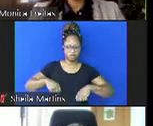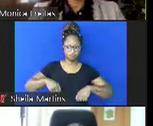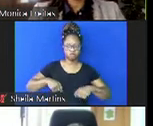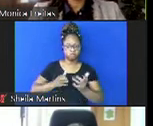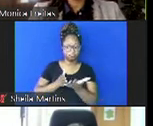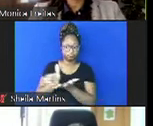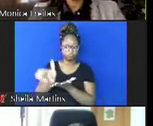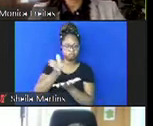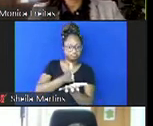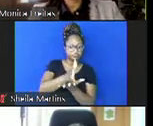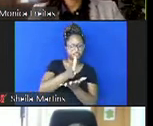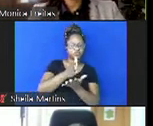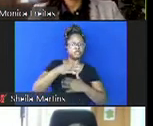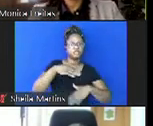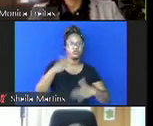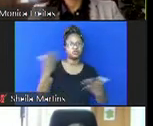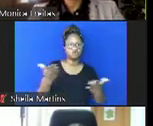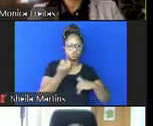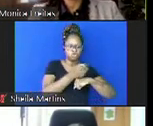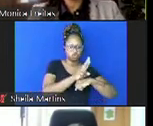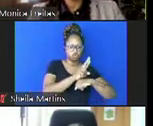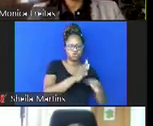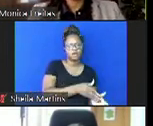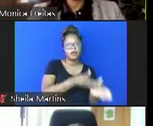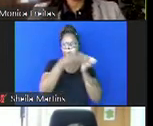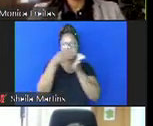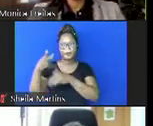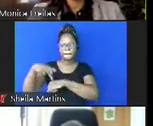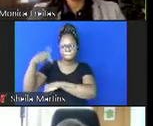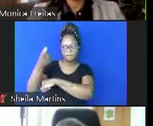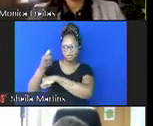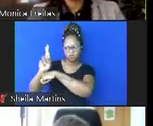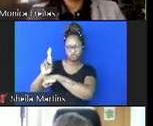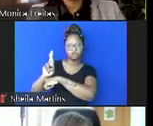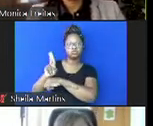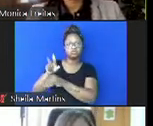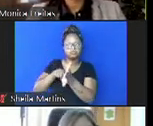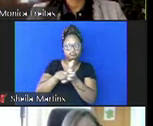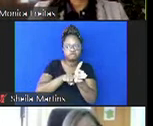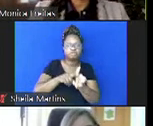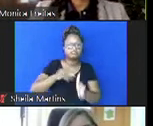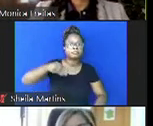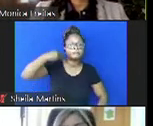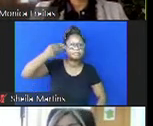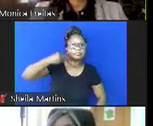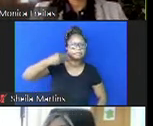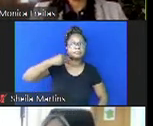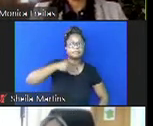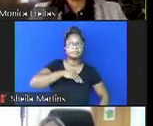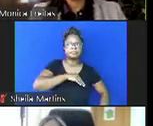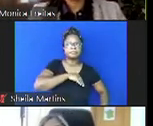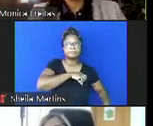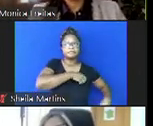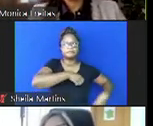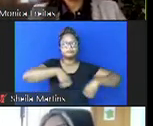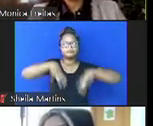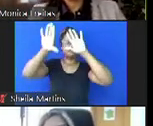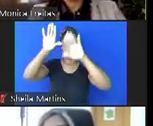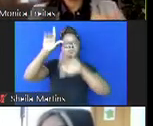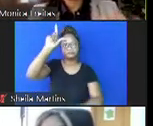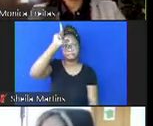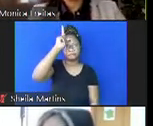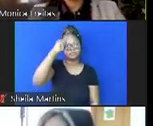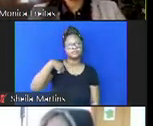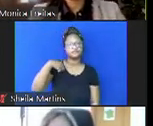etapa de pós-doutoramento, né, e de um pesquisador experiente para a Alemanha, elas acontecem